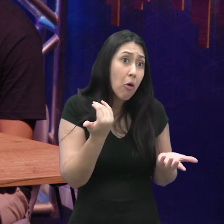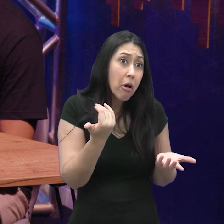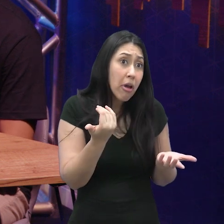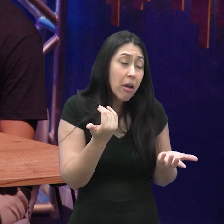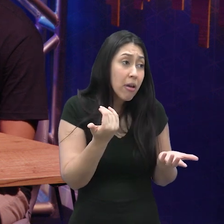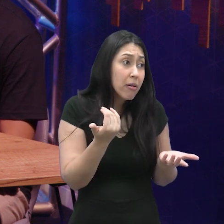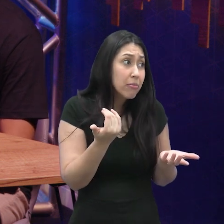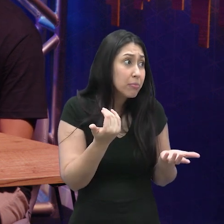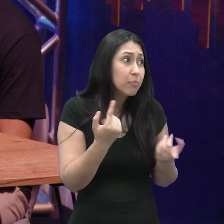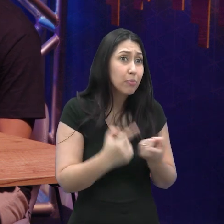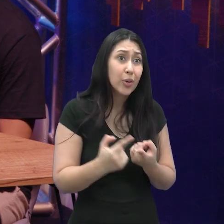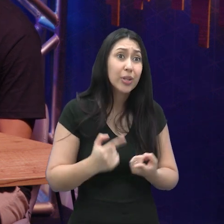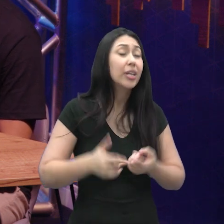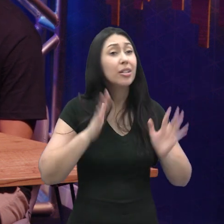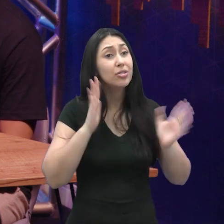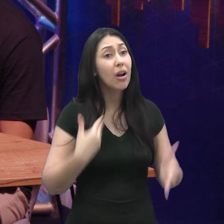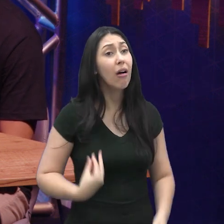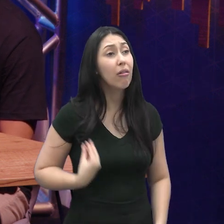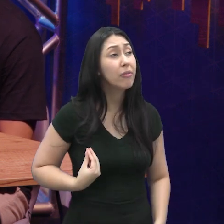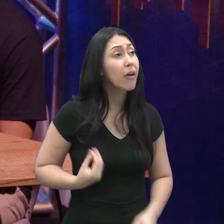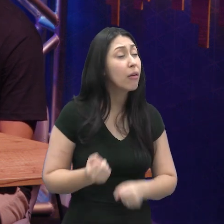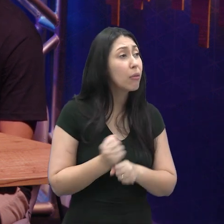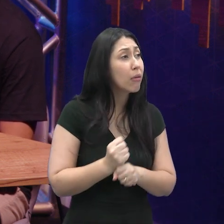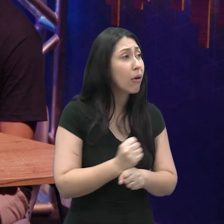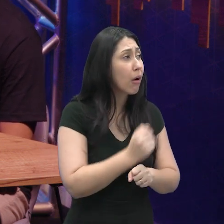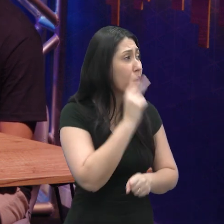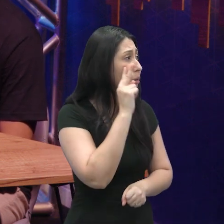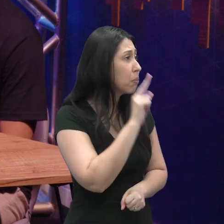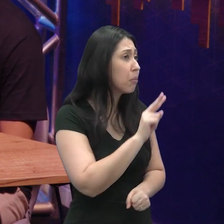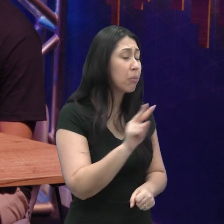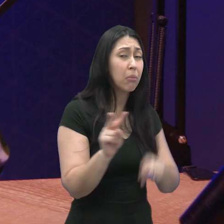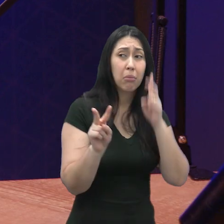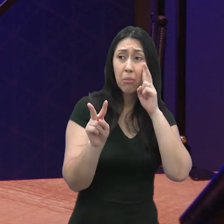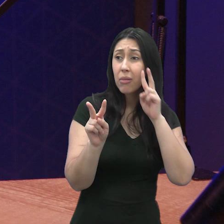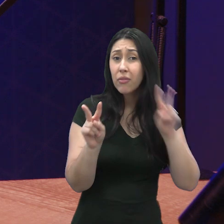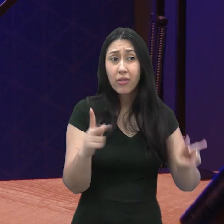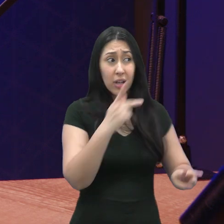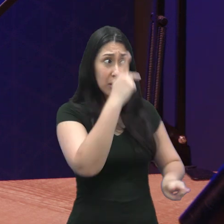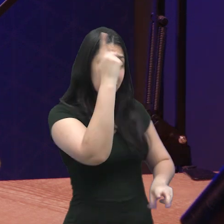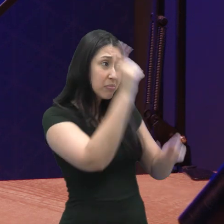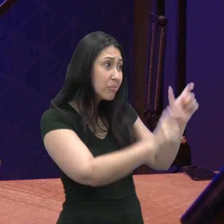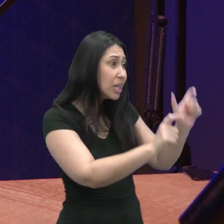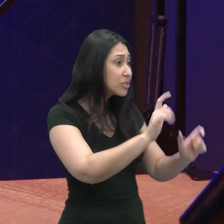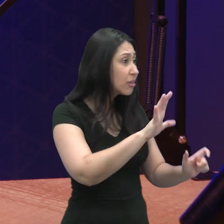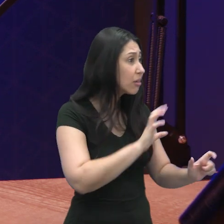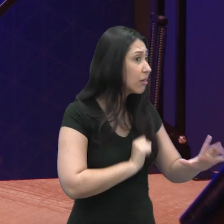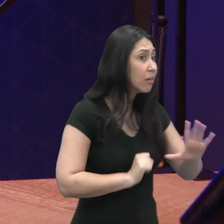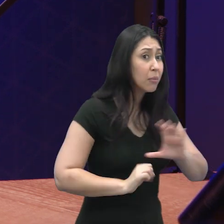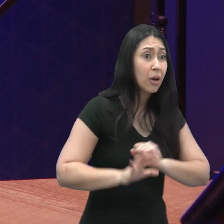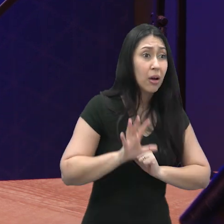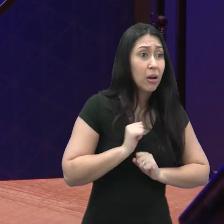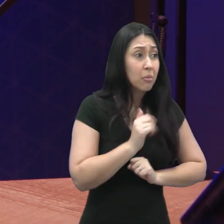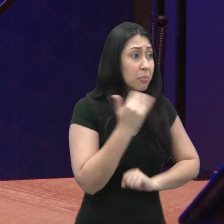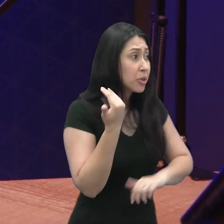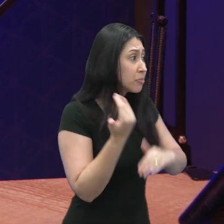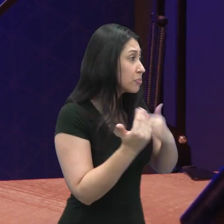morte justa, né? Depois de já ter vivido tanto e visto tantas coisas e vendo as pessoas que ele amava